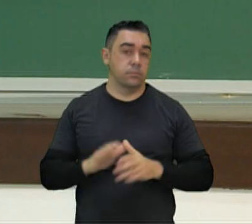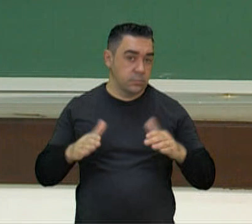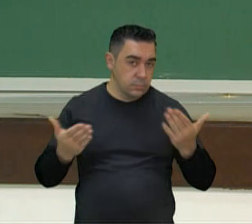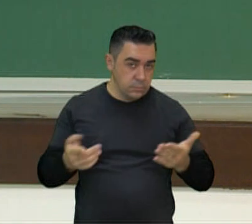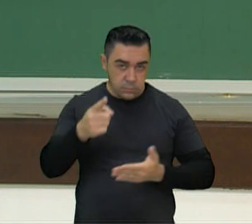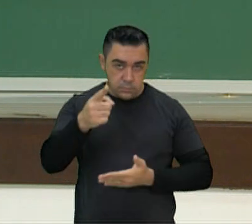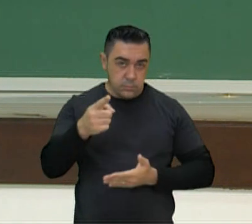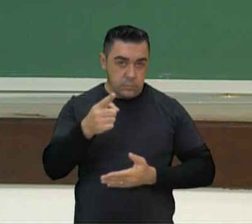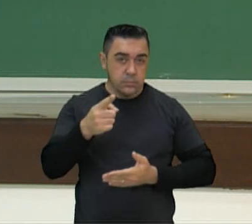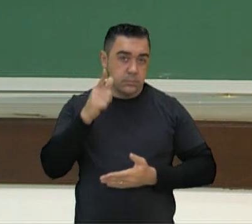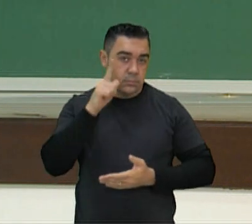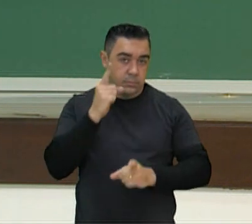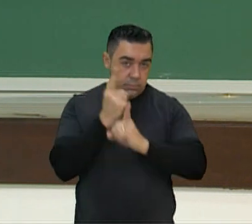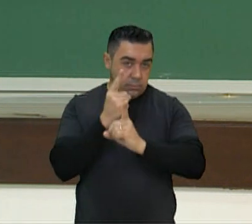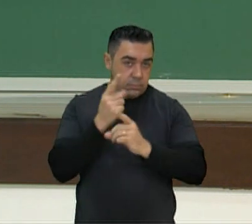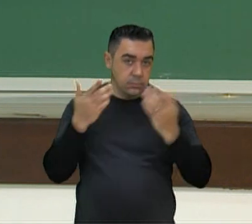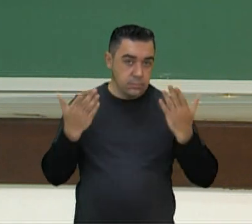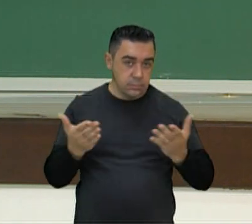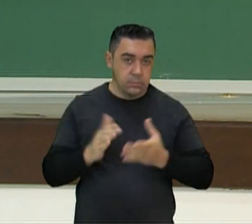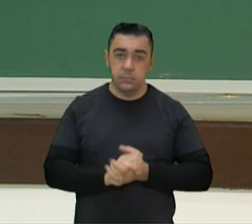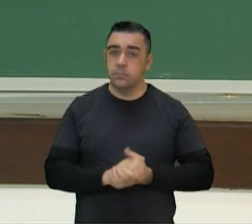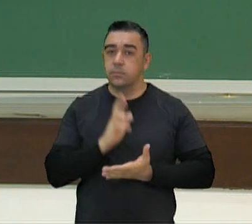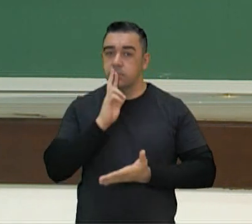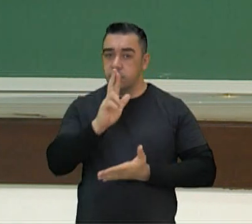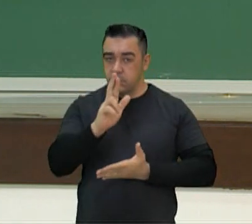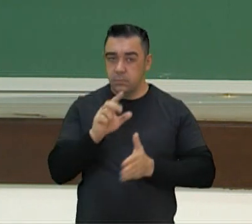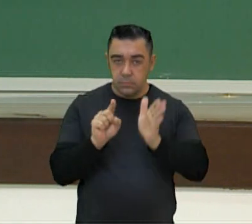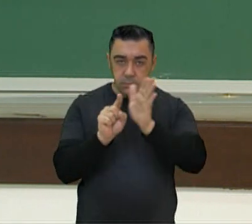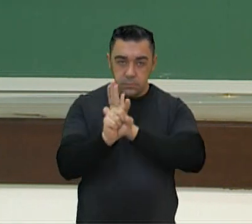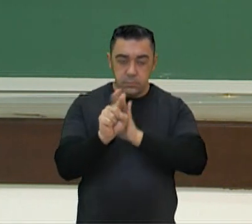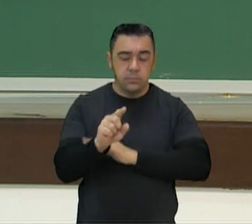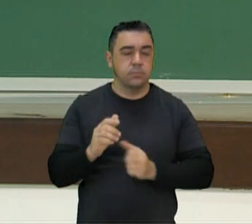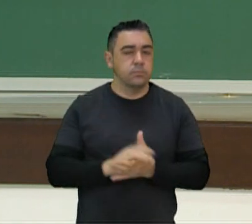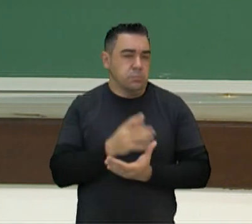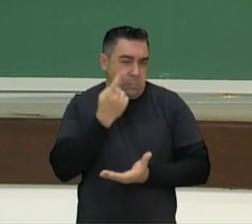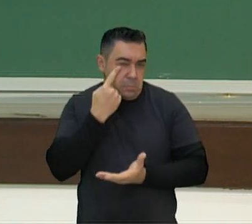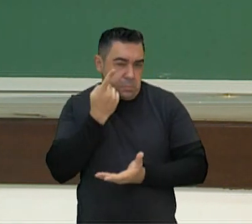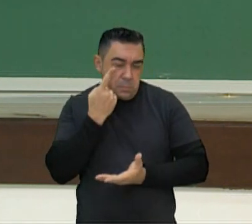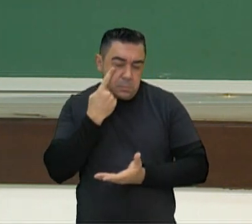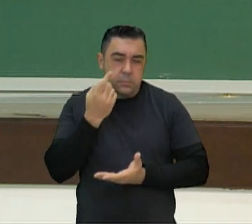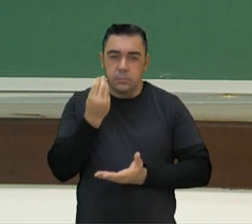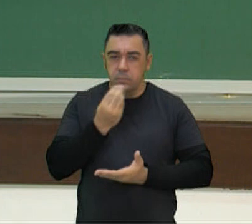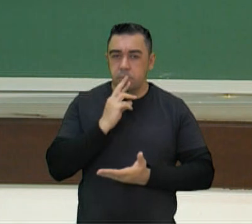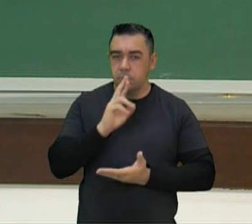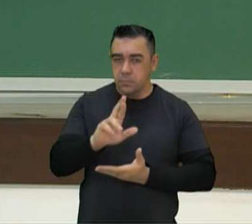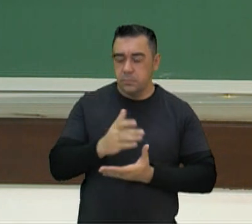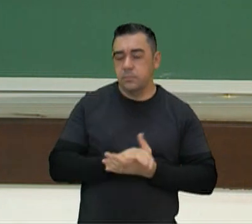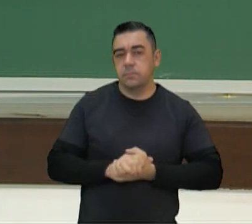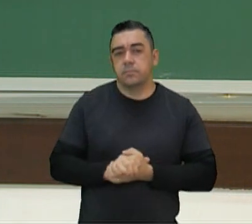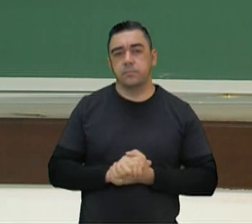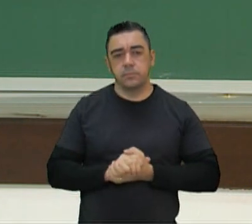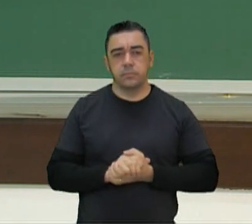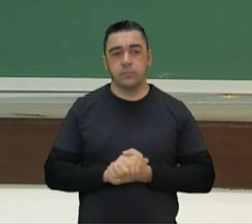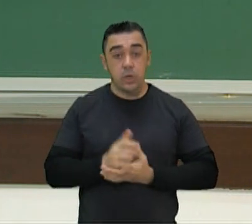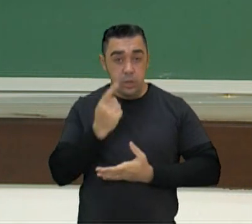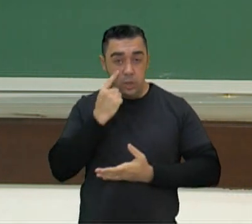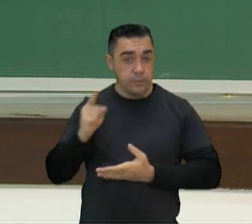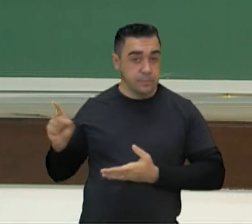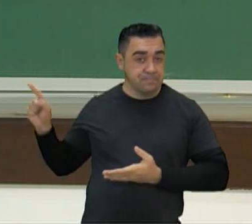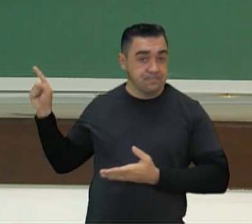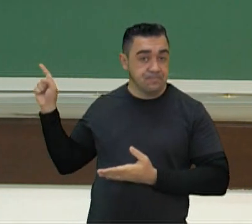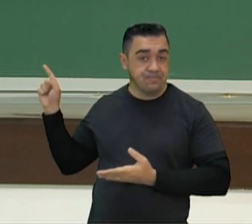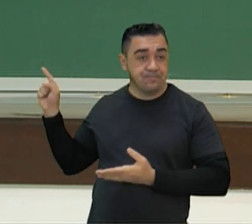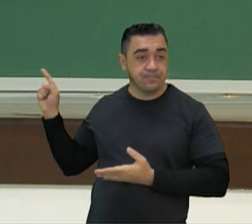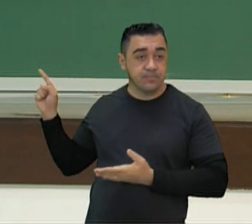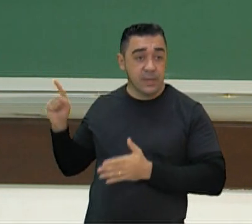Então, alunos, conseguiram identificar o resultado do quiz? Vamos verificar ali o resultado? Veja no quiz,